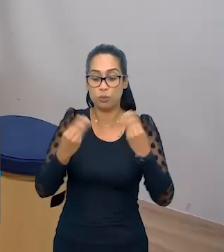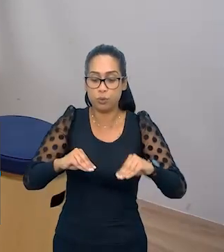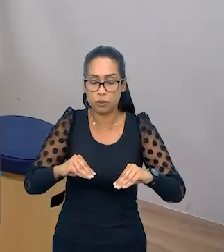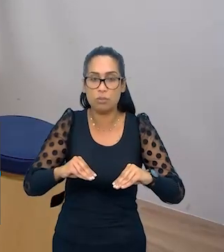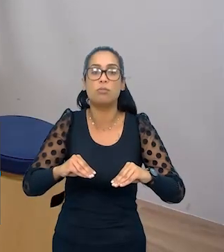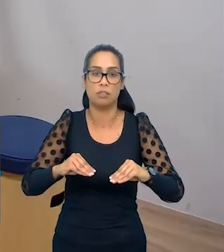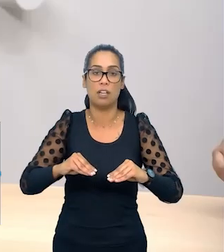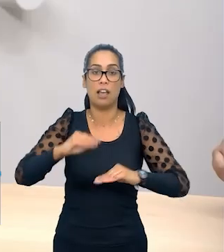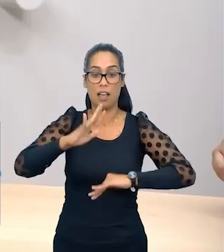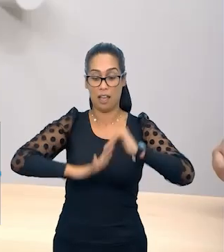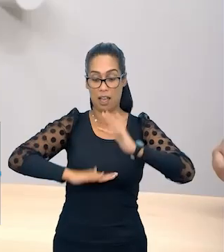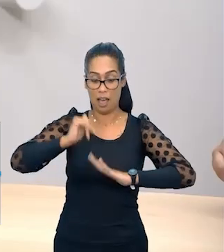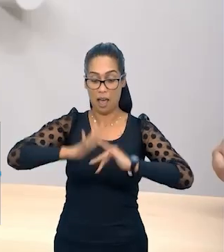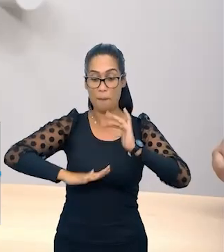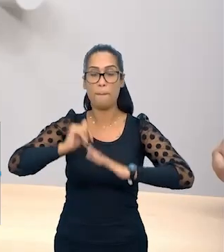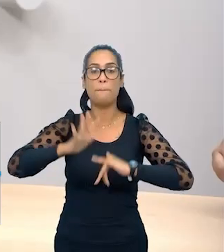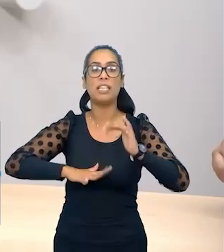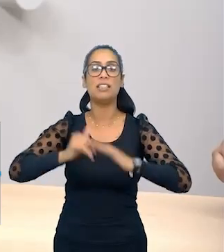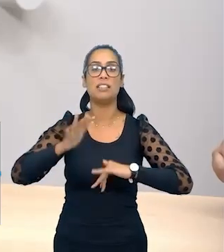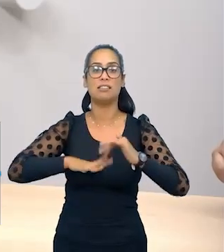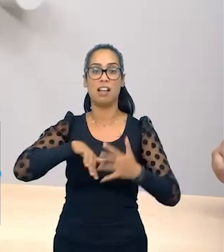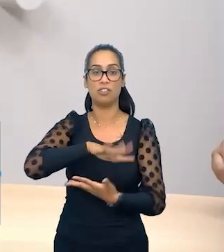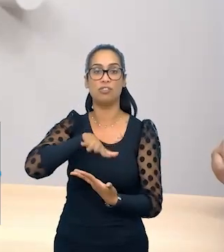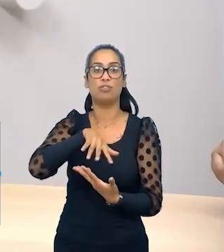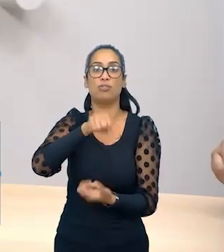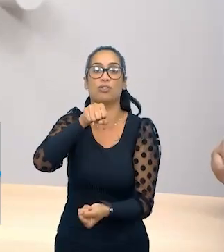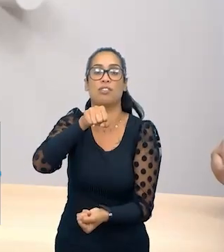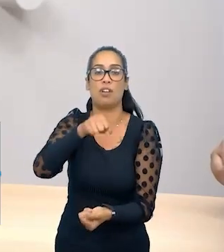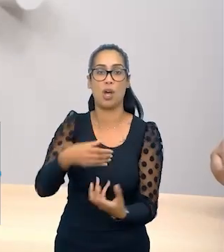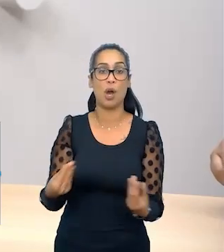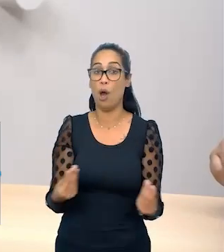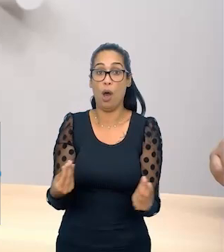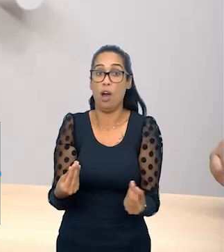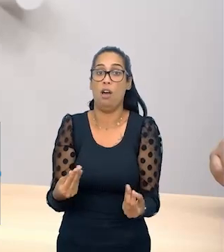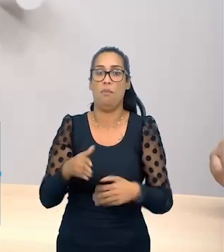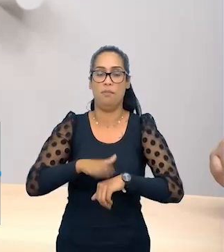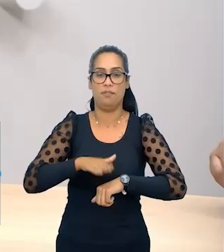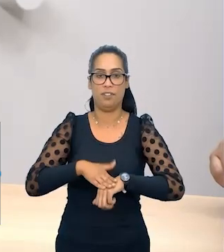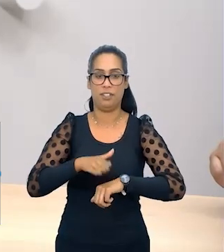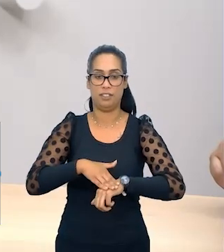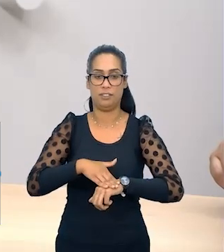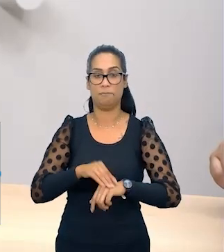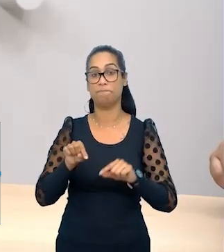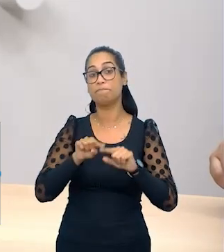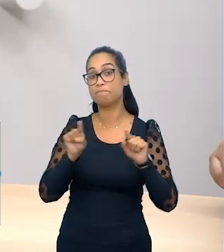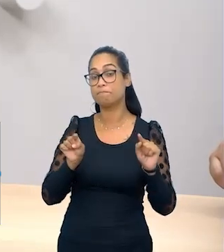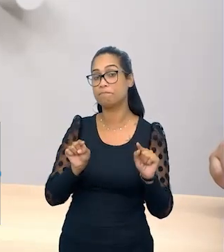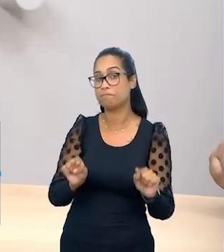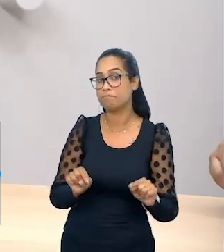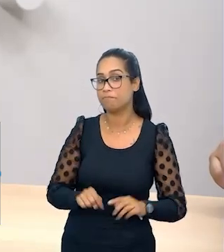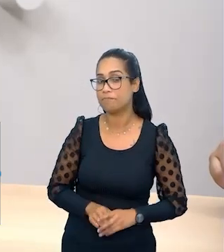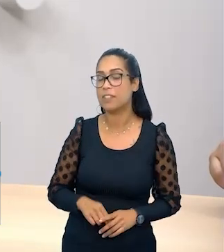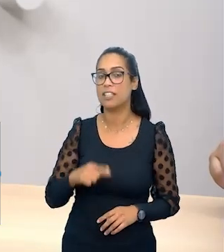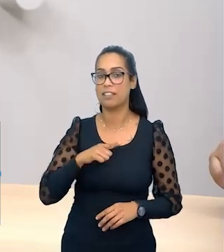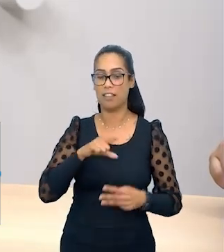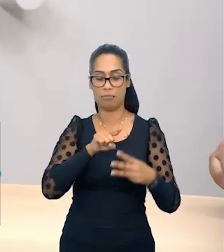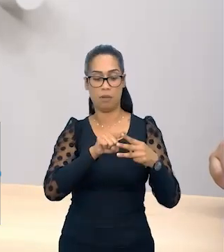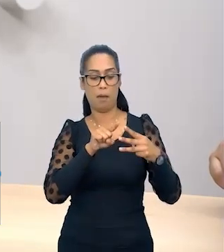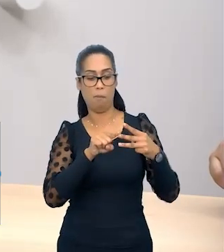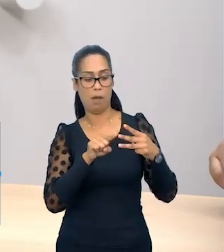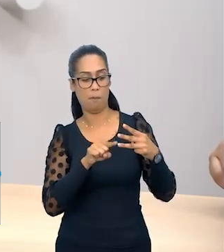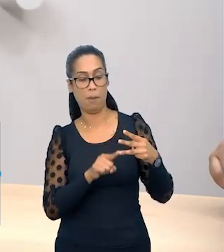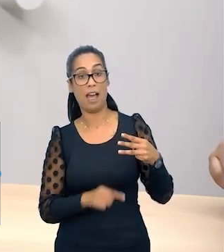estudantes a participarem desse movimento de sustentabilidade? Então, são os 3 temas que